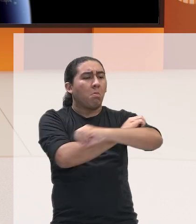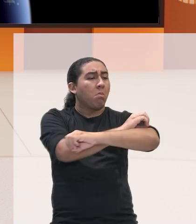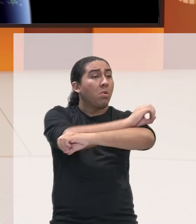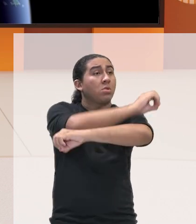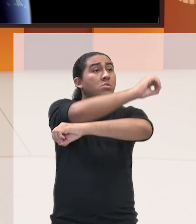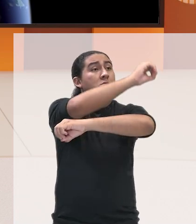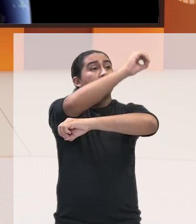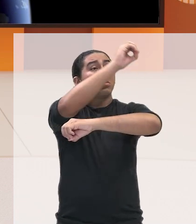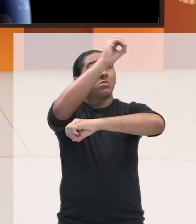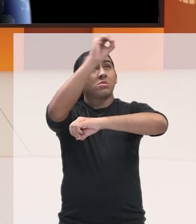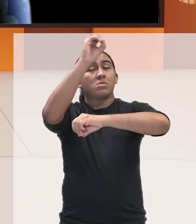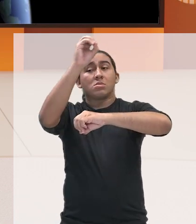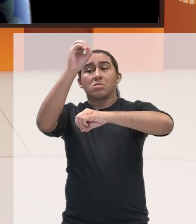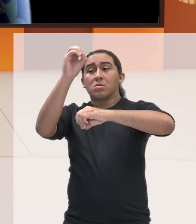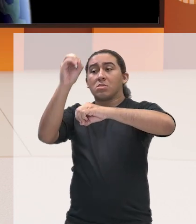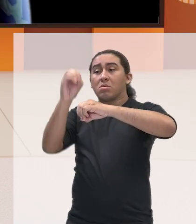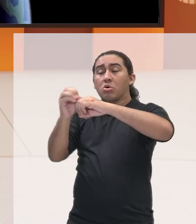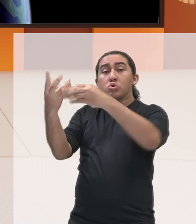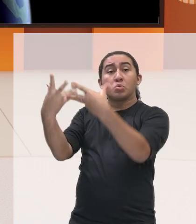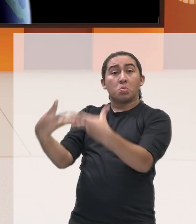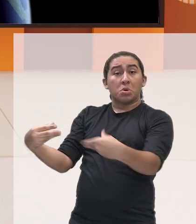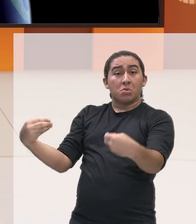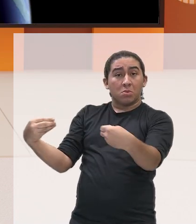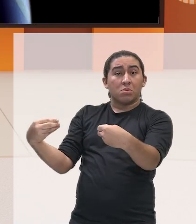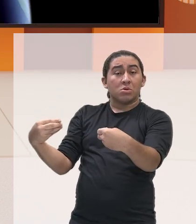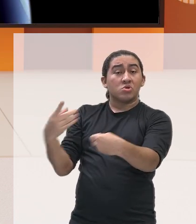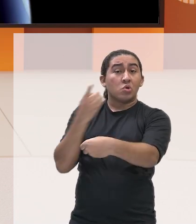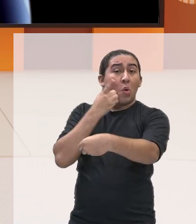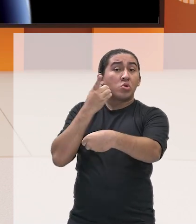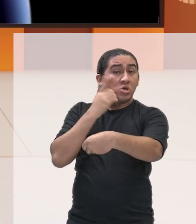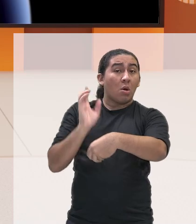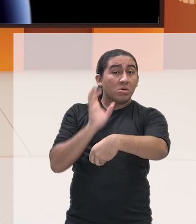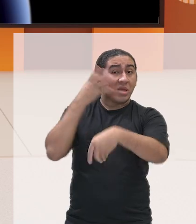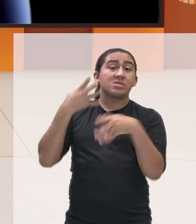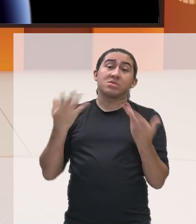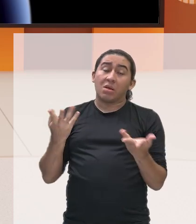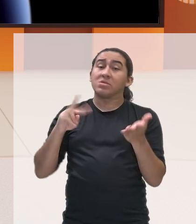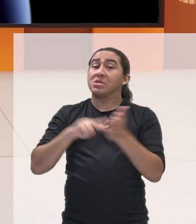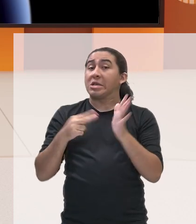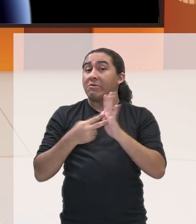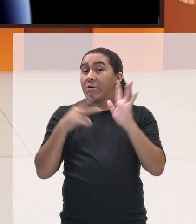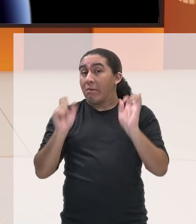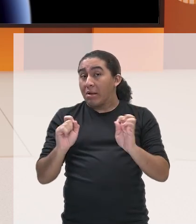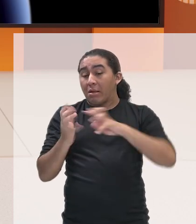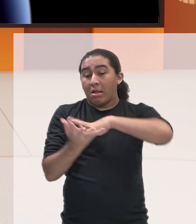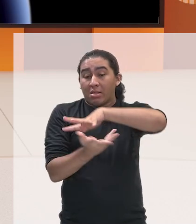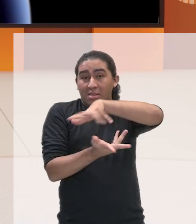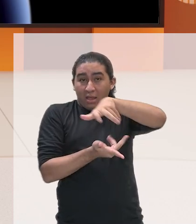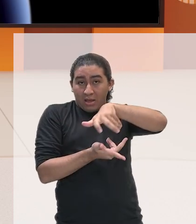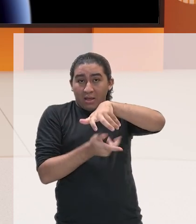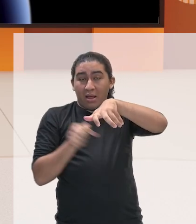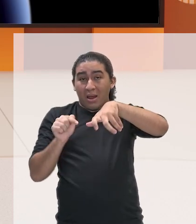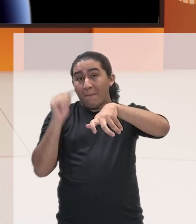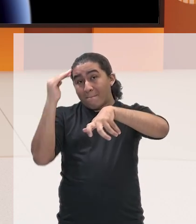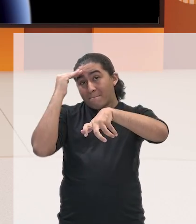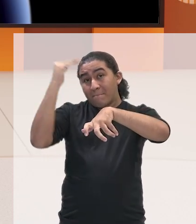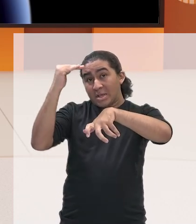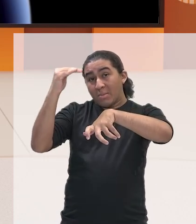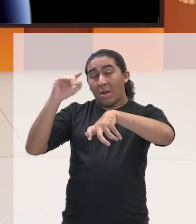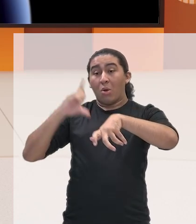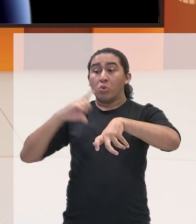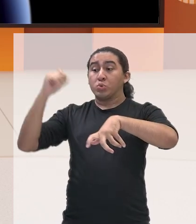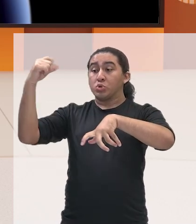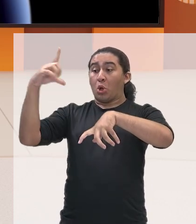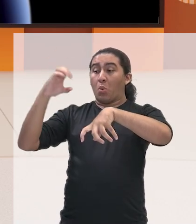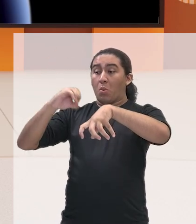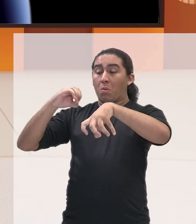pôr, sumir no oeste, todo dia faz isso, então se achava que era o Sol